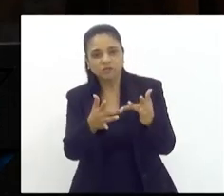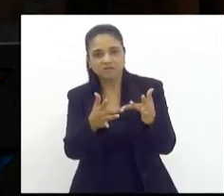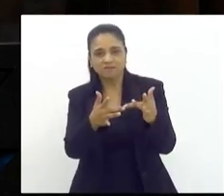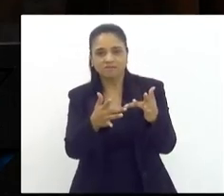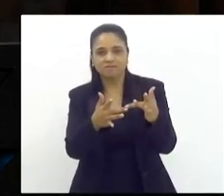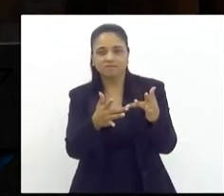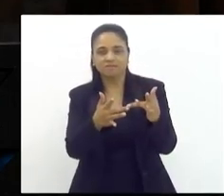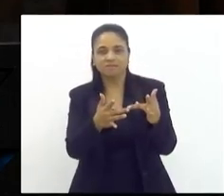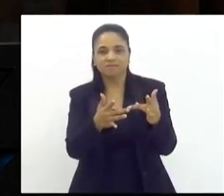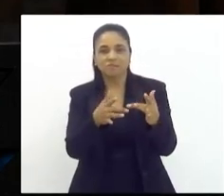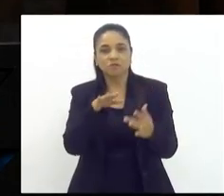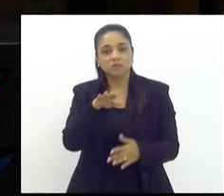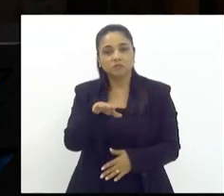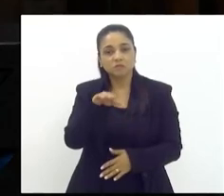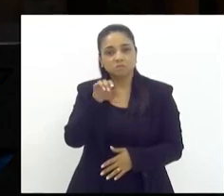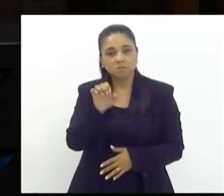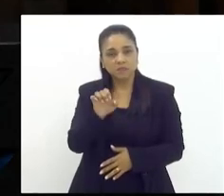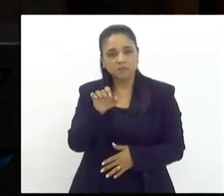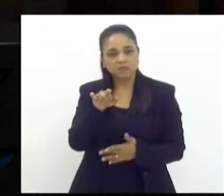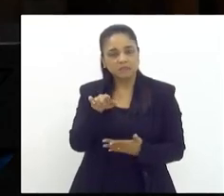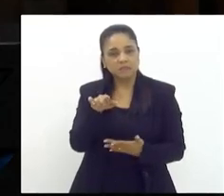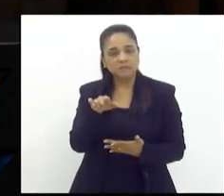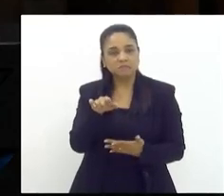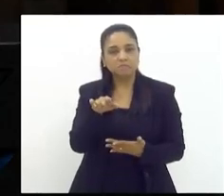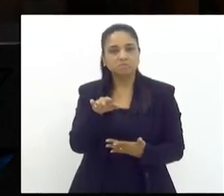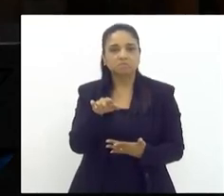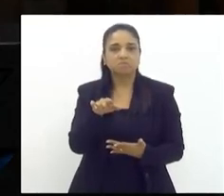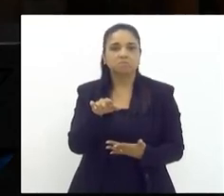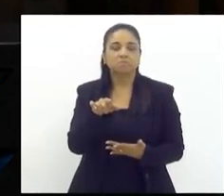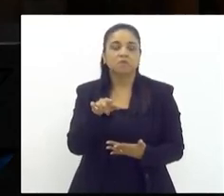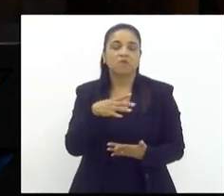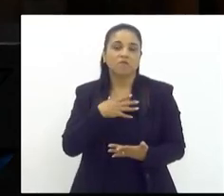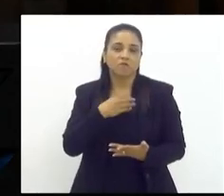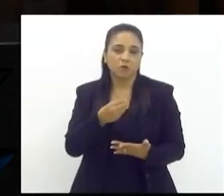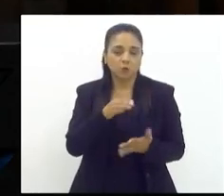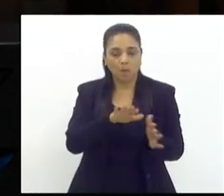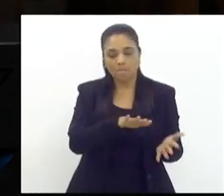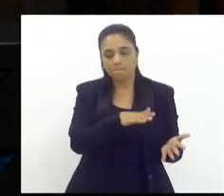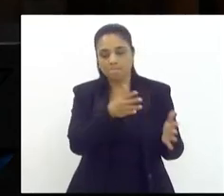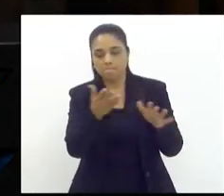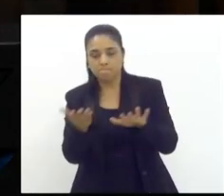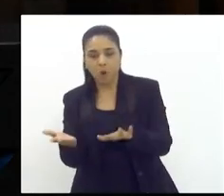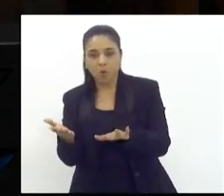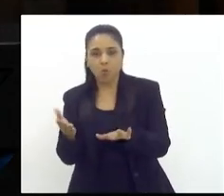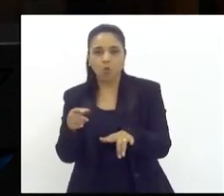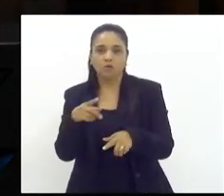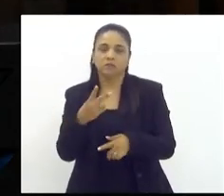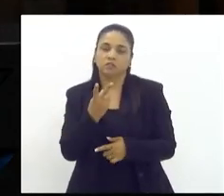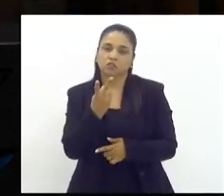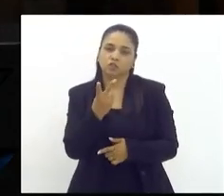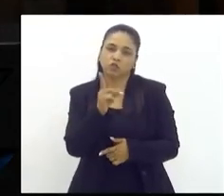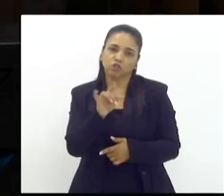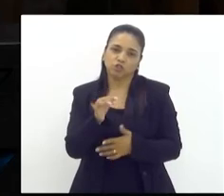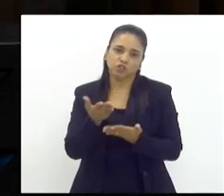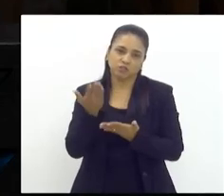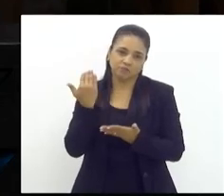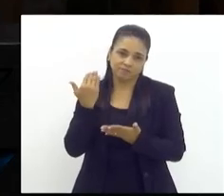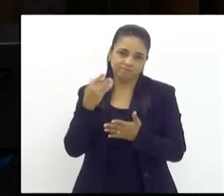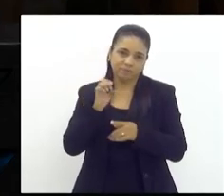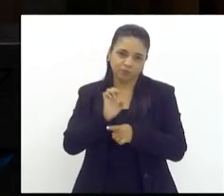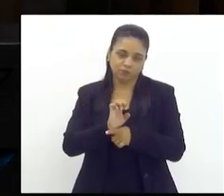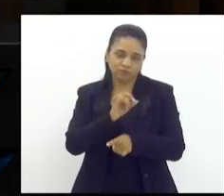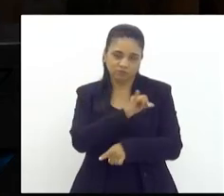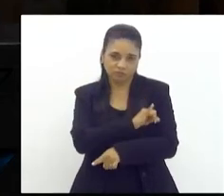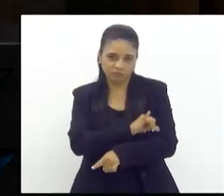com as mães que perderam seus filhos nos dois últimos dias no estado do Rio de Janeiro em ações